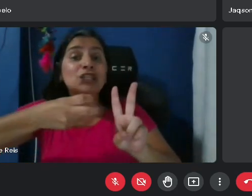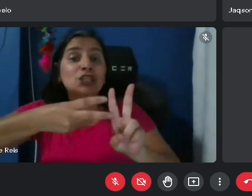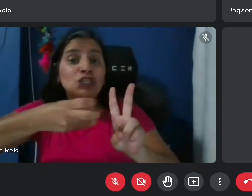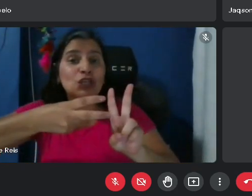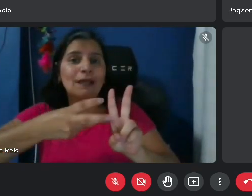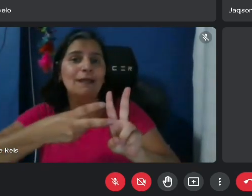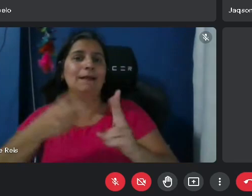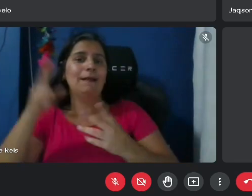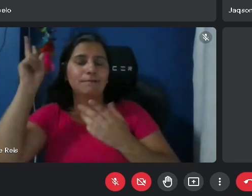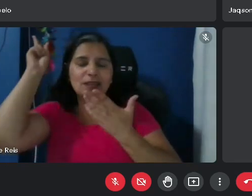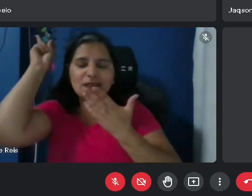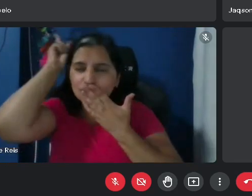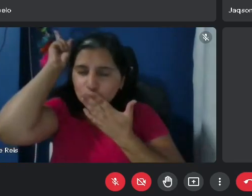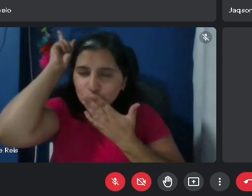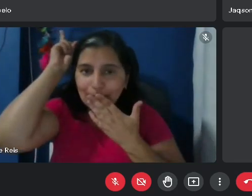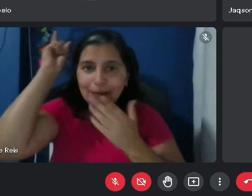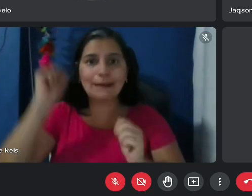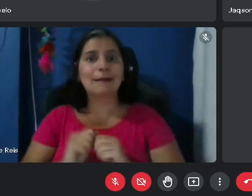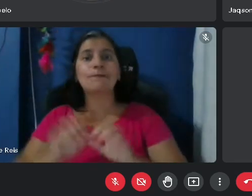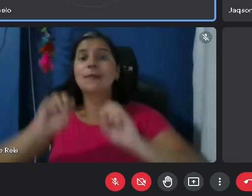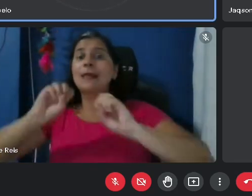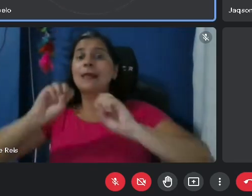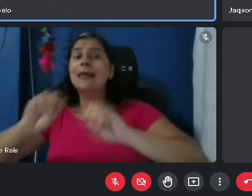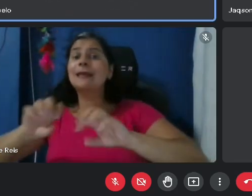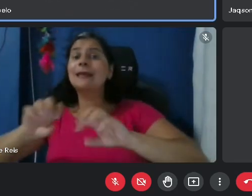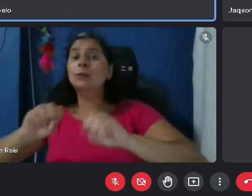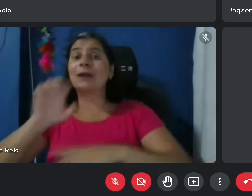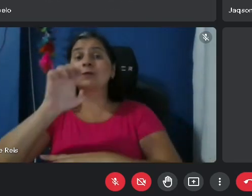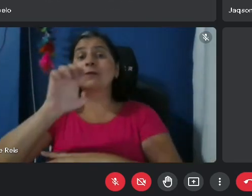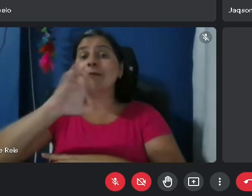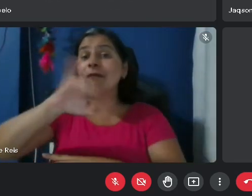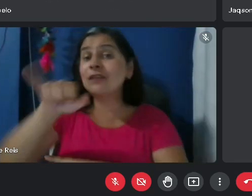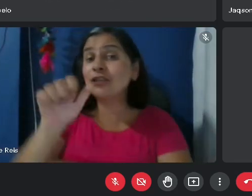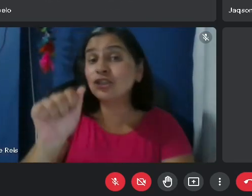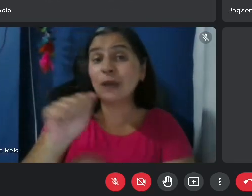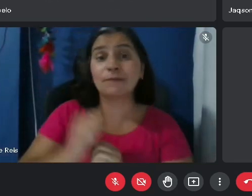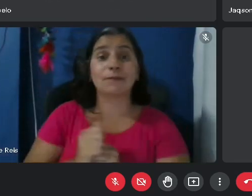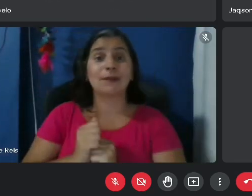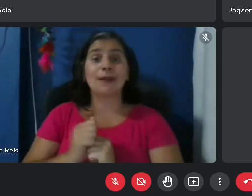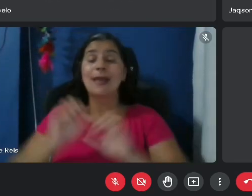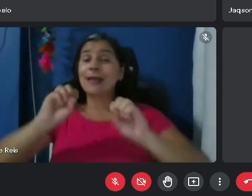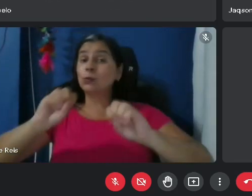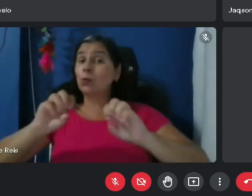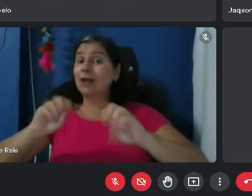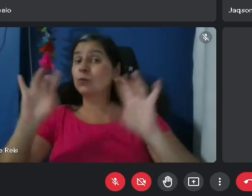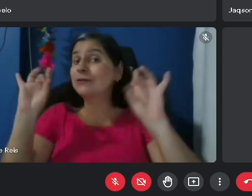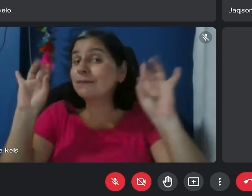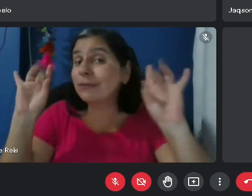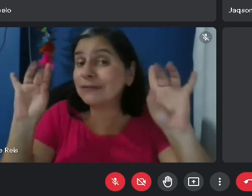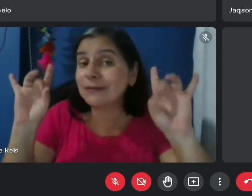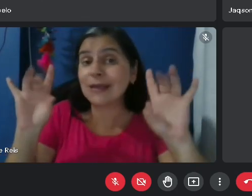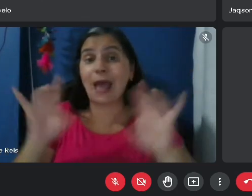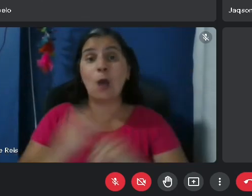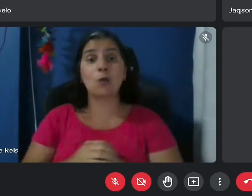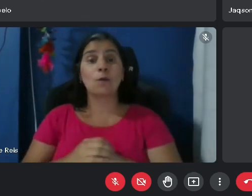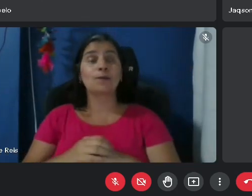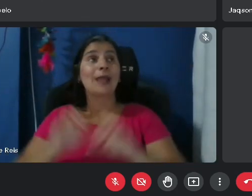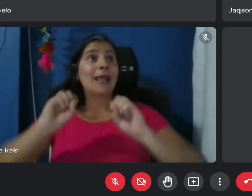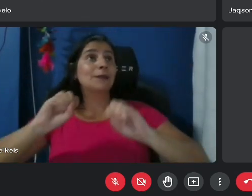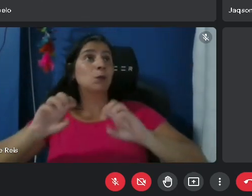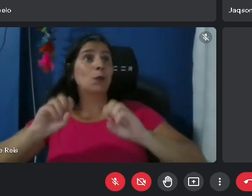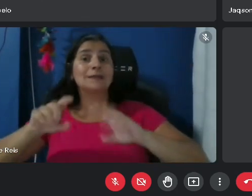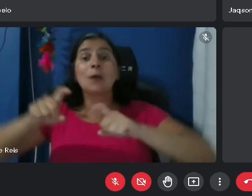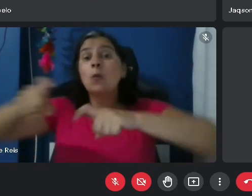distância, também Indígena. a questão do ensino indígena, sobre o EJA, sobre a